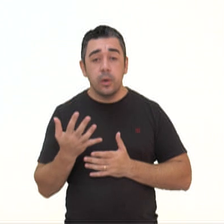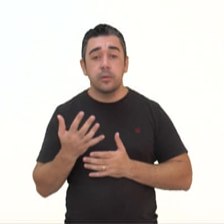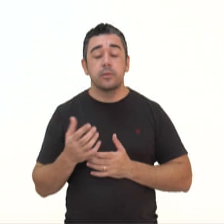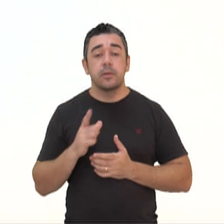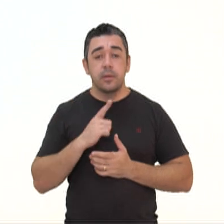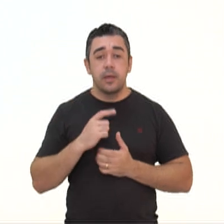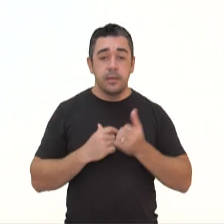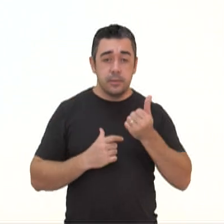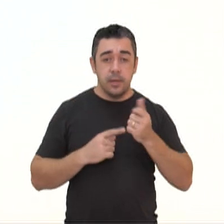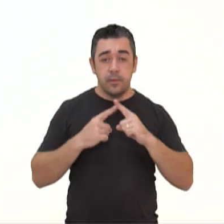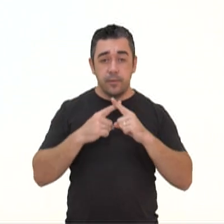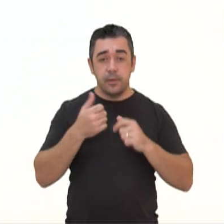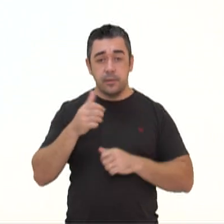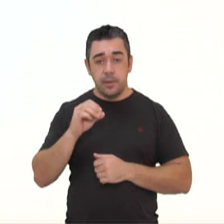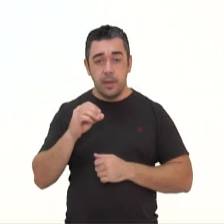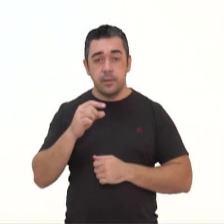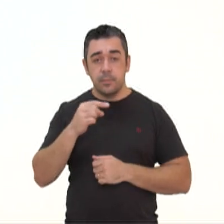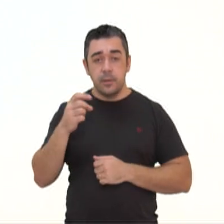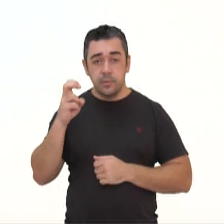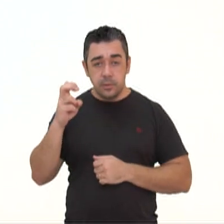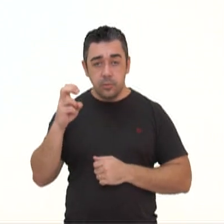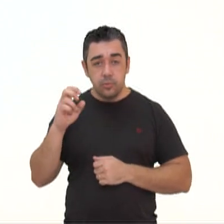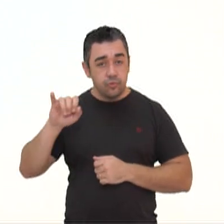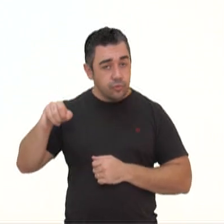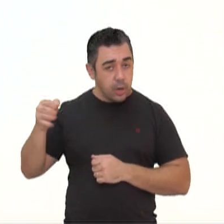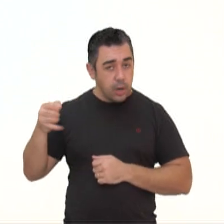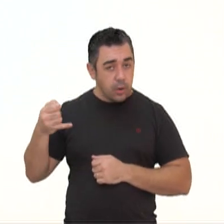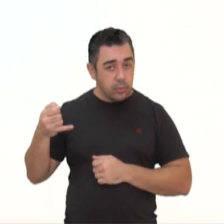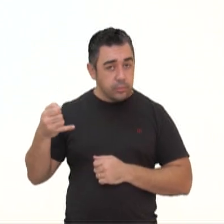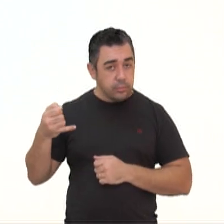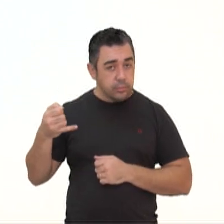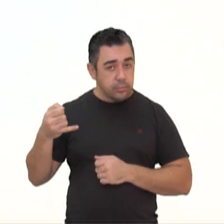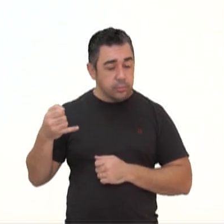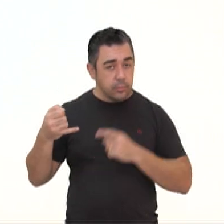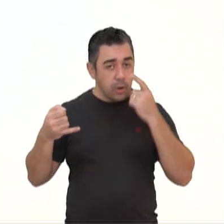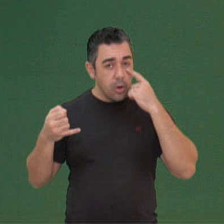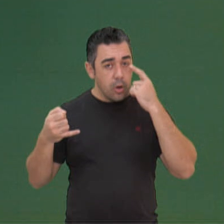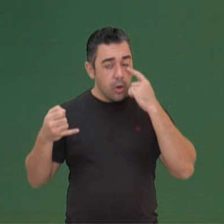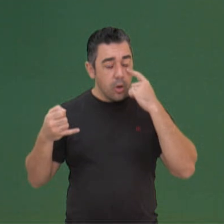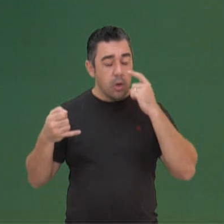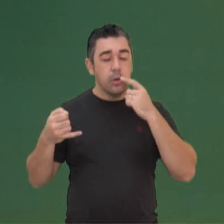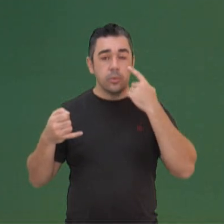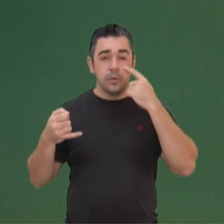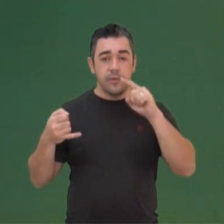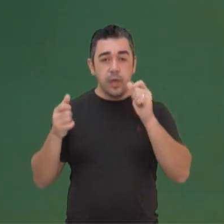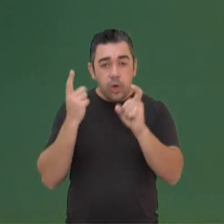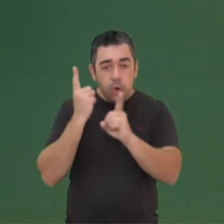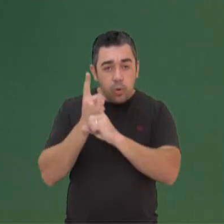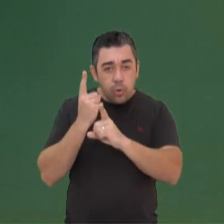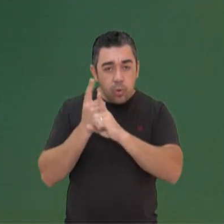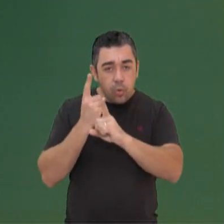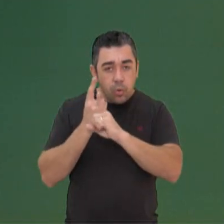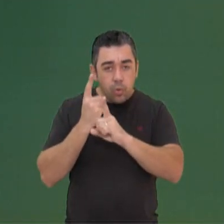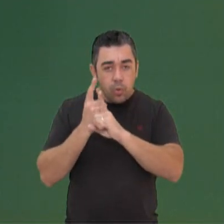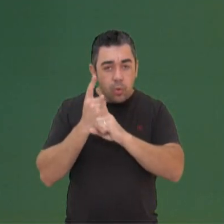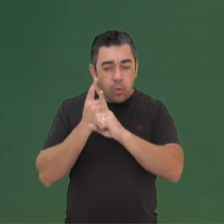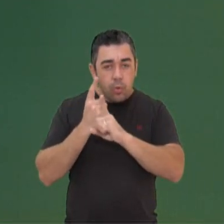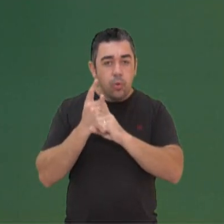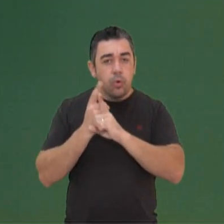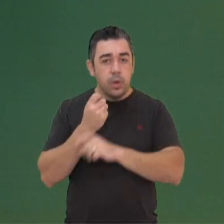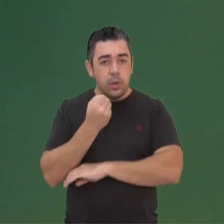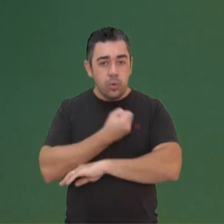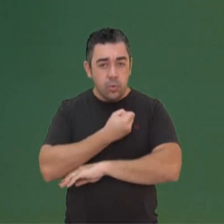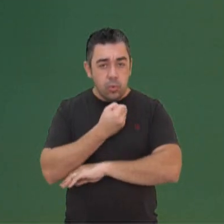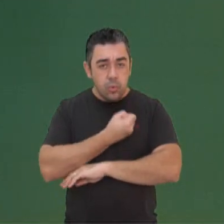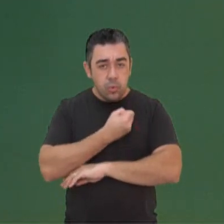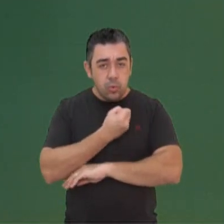10 elevado a menos 5 joules. O que a gente faz quando está respondendo? Você dá uma sublinhada, esses primeiros exercícios que são mais simples